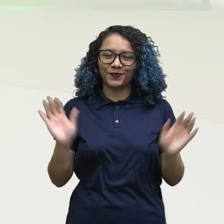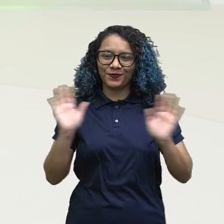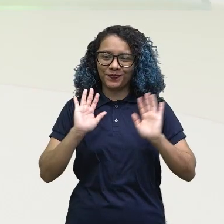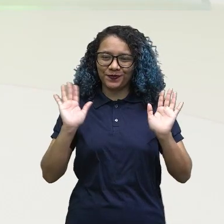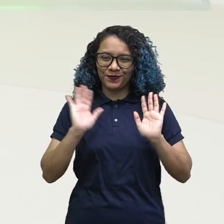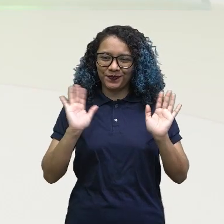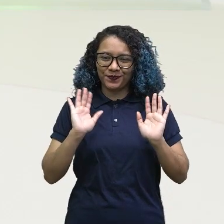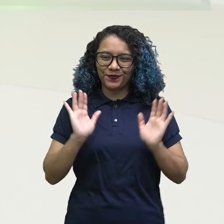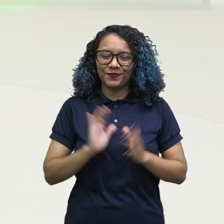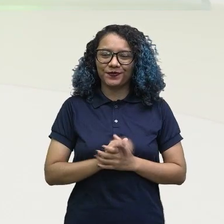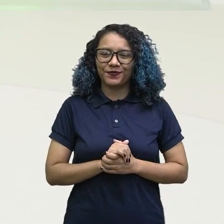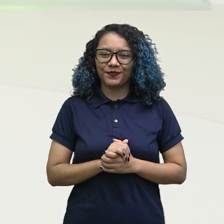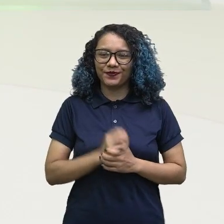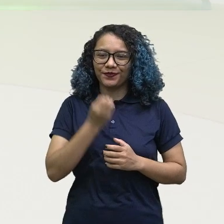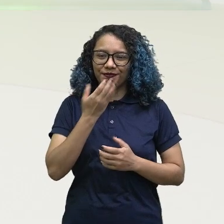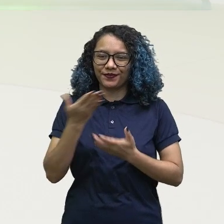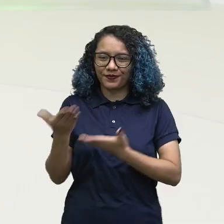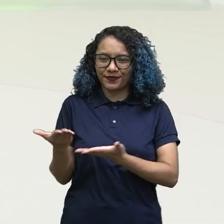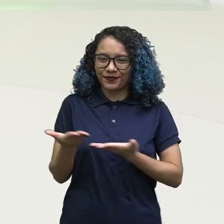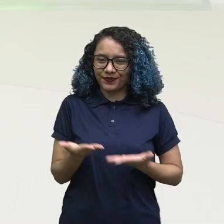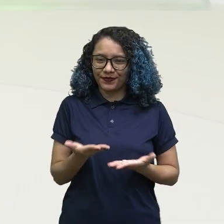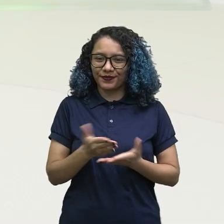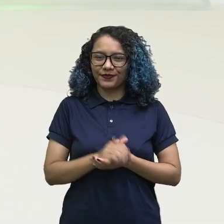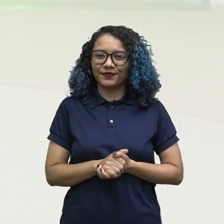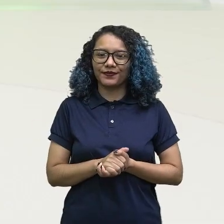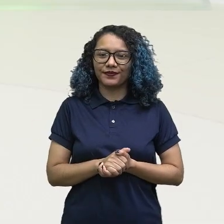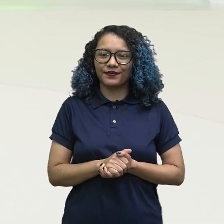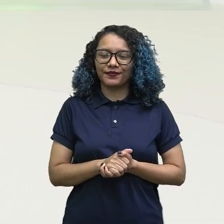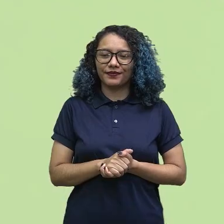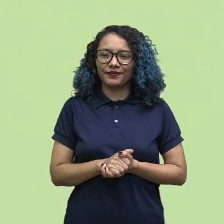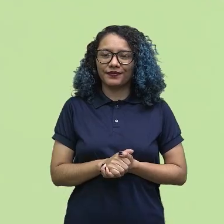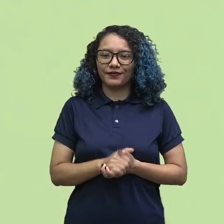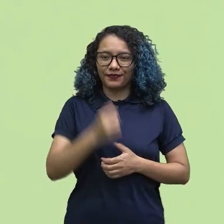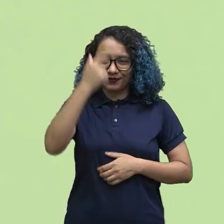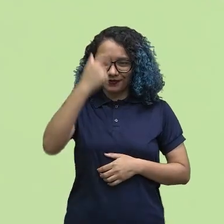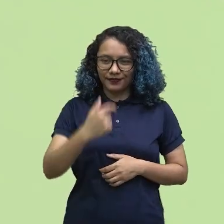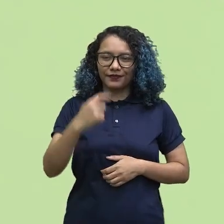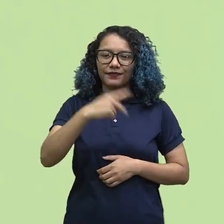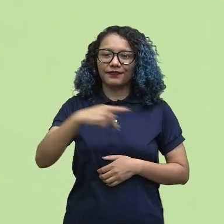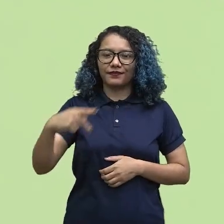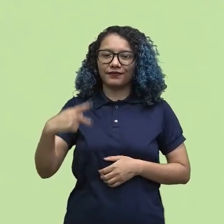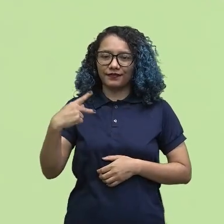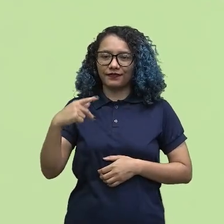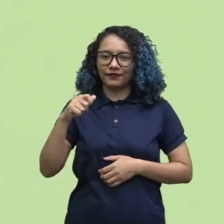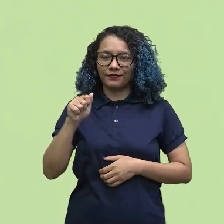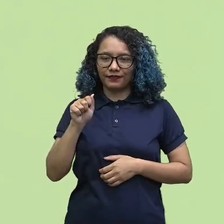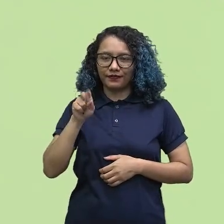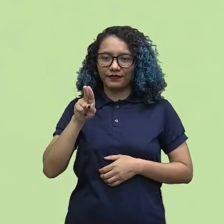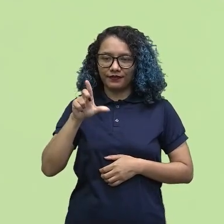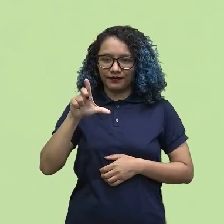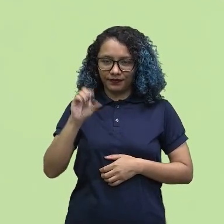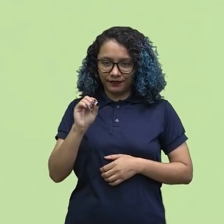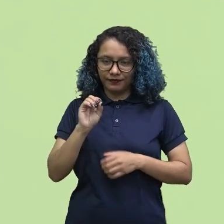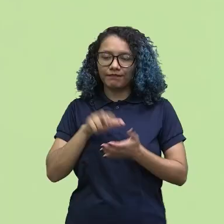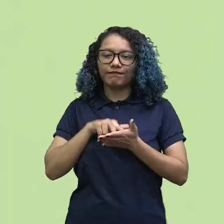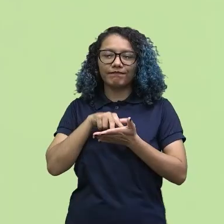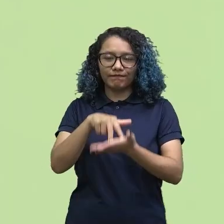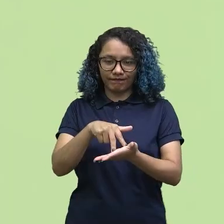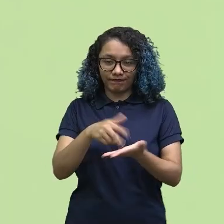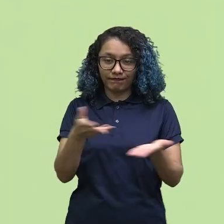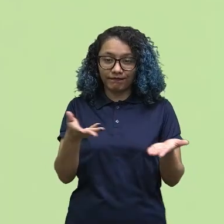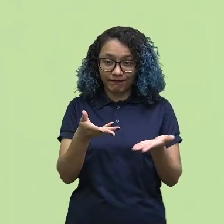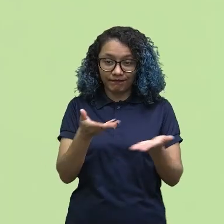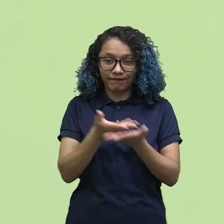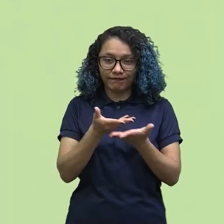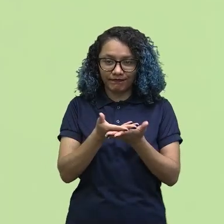Olá, professores e alunos, sejam bem-vindos. Eu sou o professor Paulo Torres e estarei aqui com vocês nesta